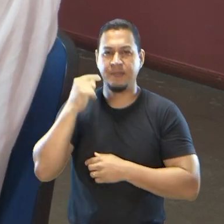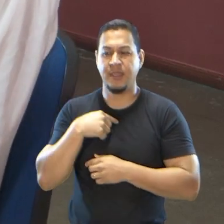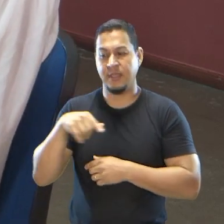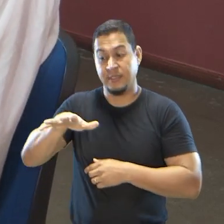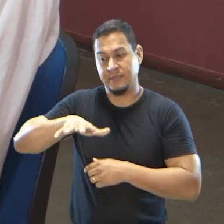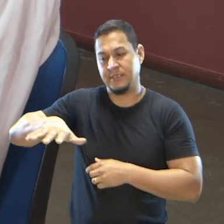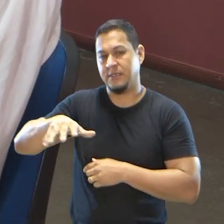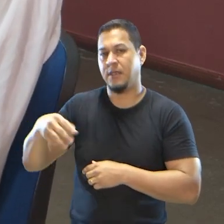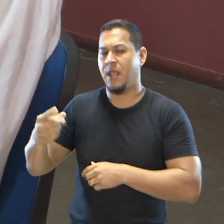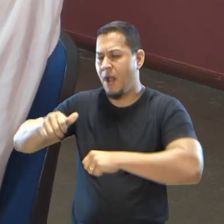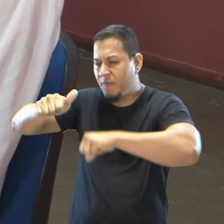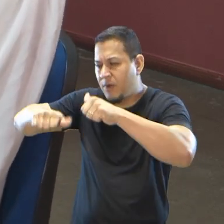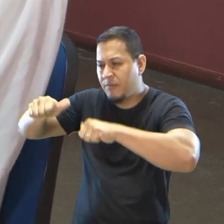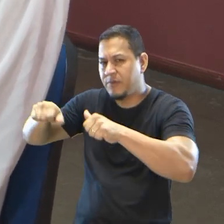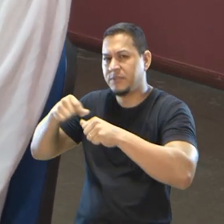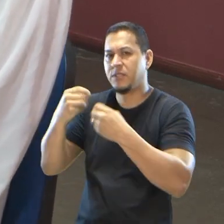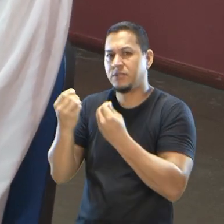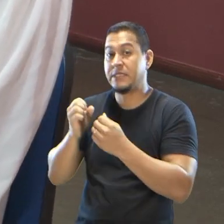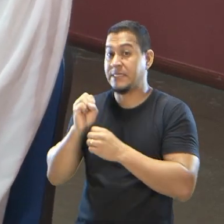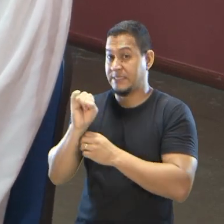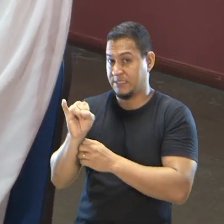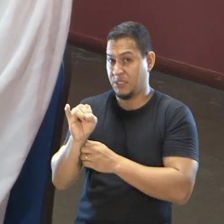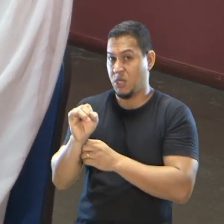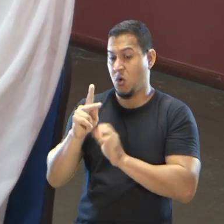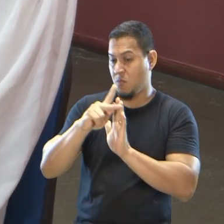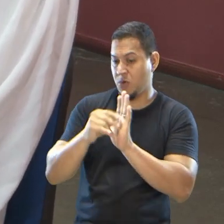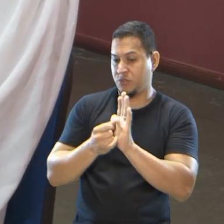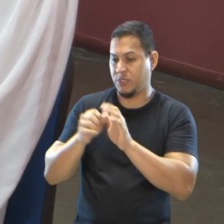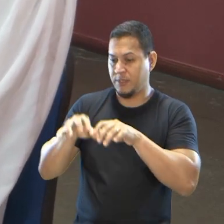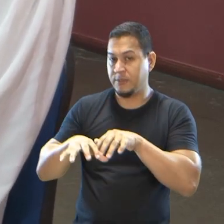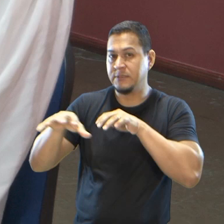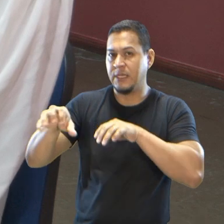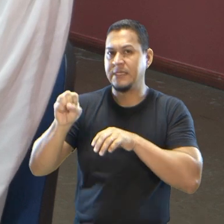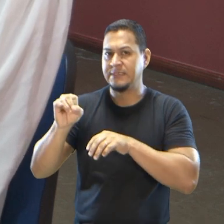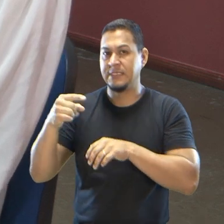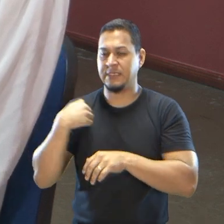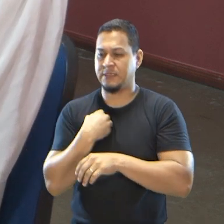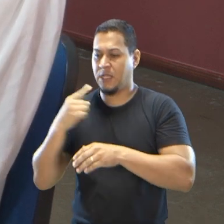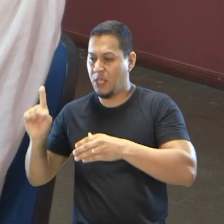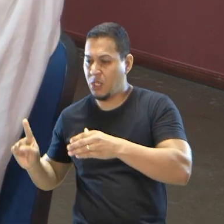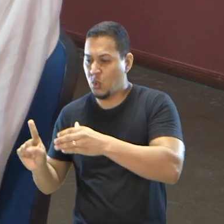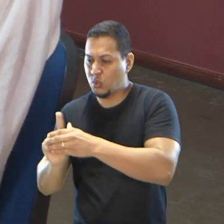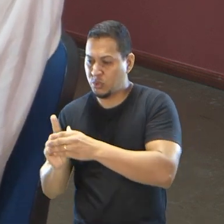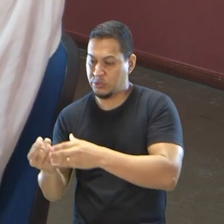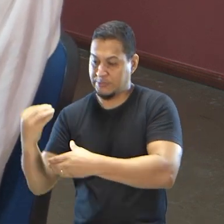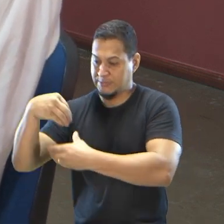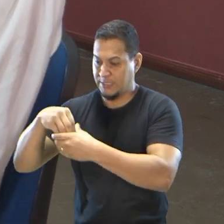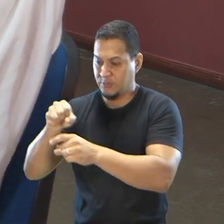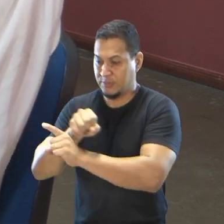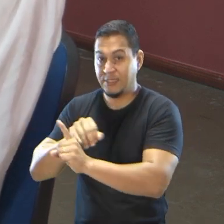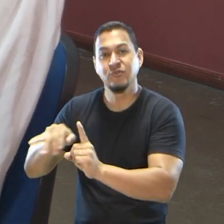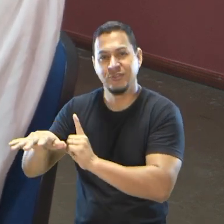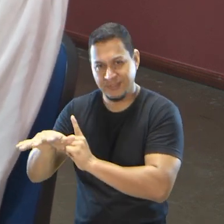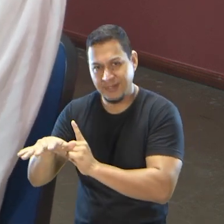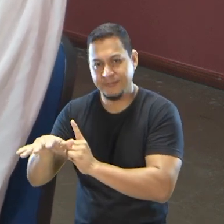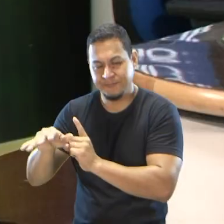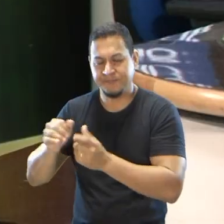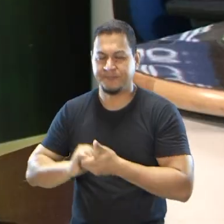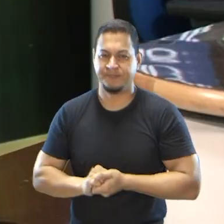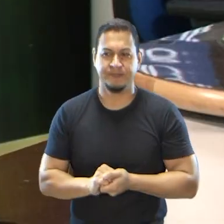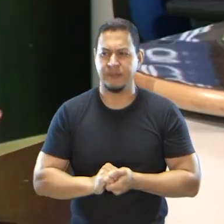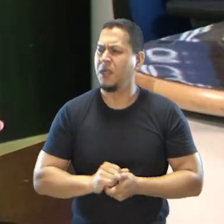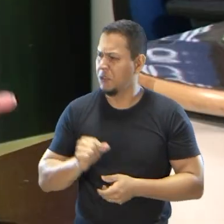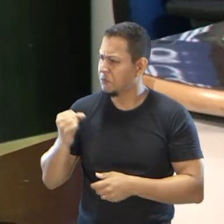terceira dimensão vai ser avaliar a extensão, a inclusão nossa na sociedade. Muito